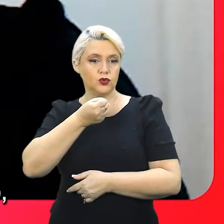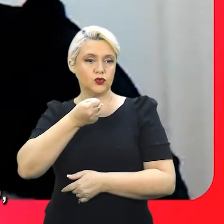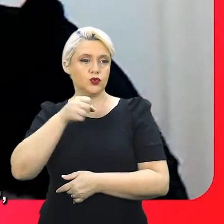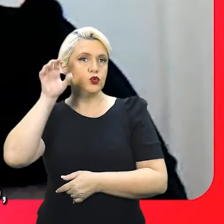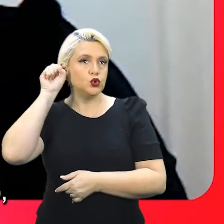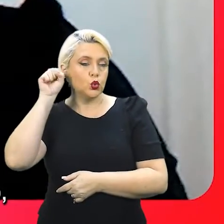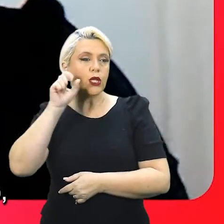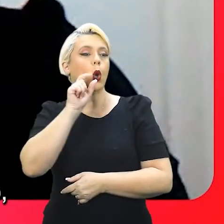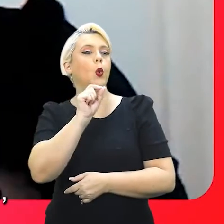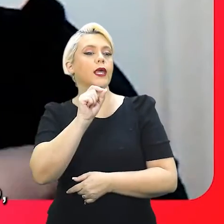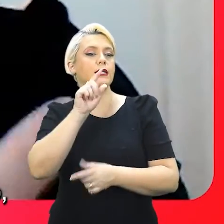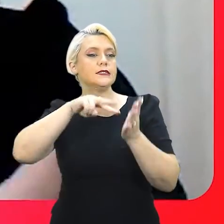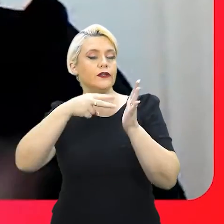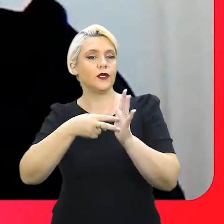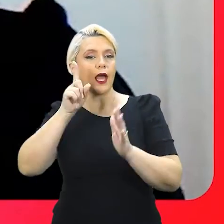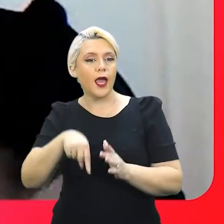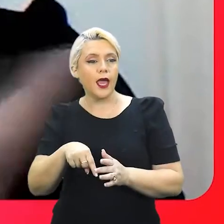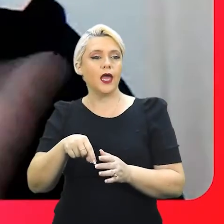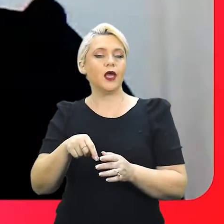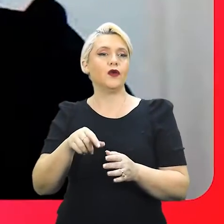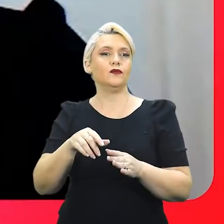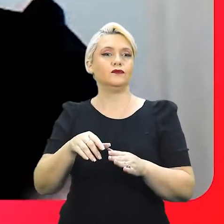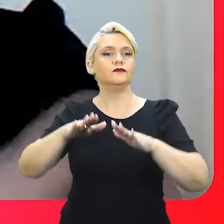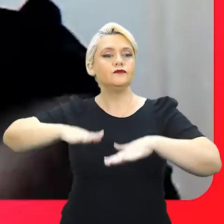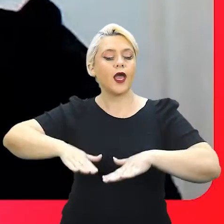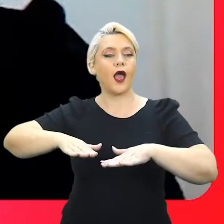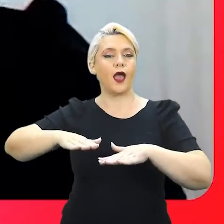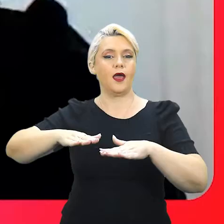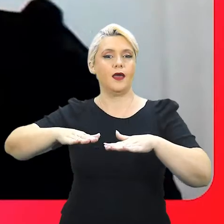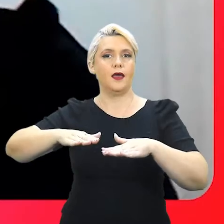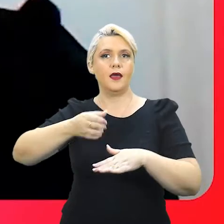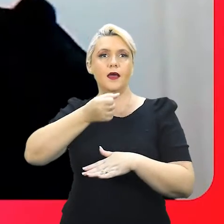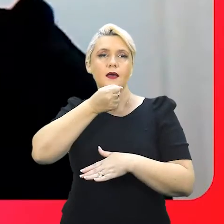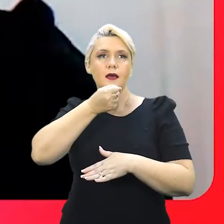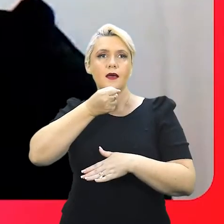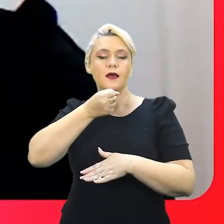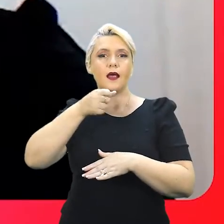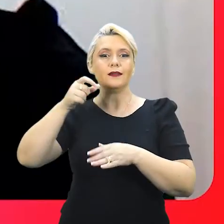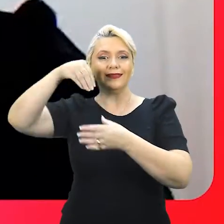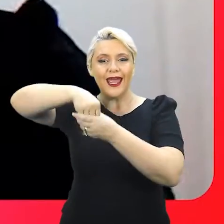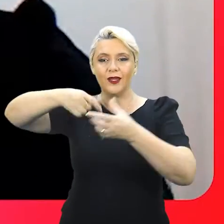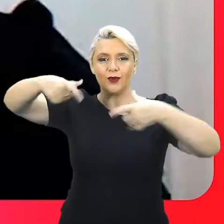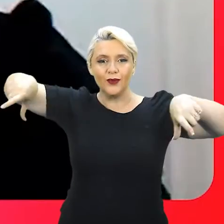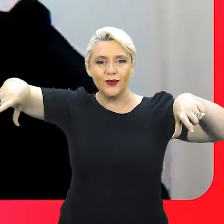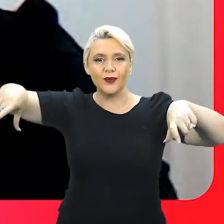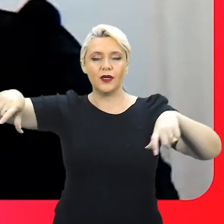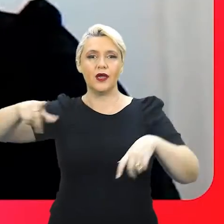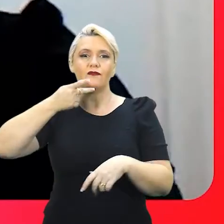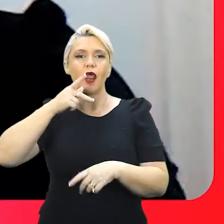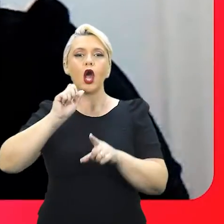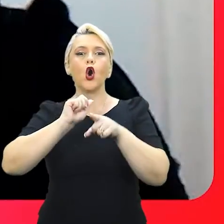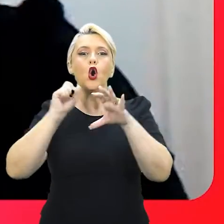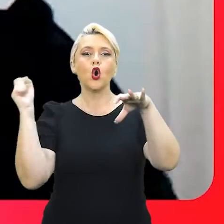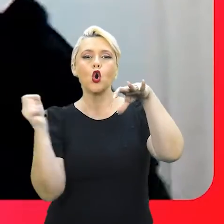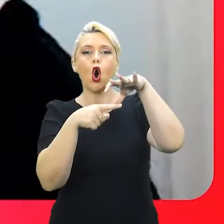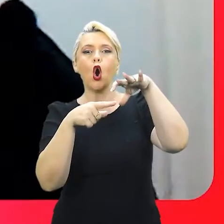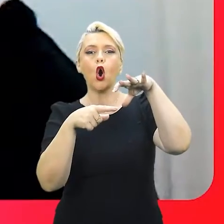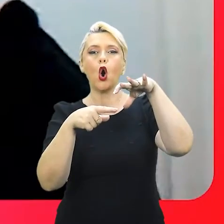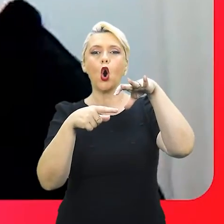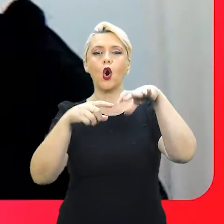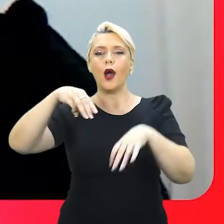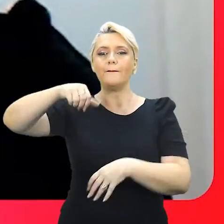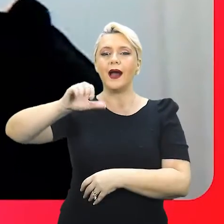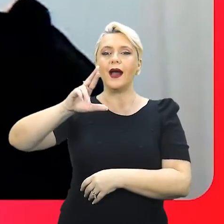aquele auxiliar do plantão, que é a voz que fala gol no Maracanã, gol no Uhum. Mineirão. Eu ficava ouvindo